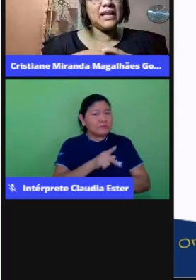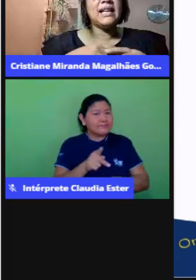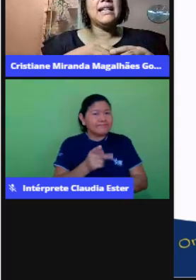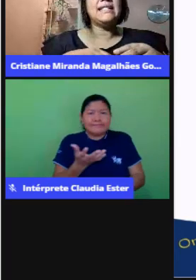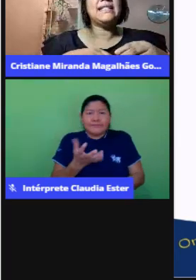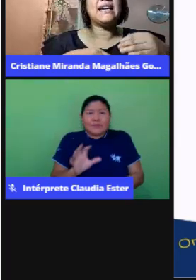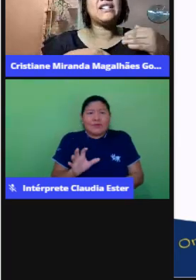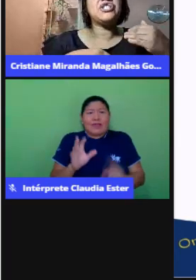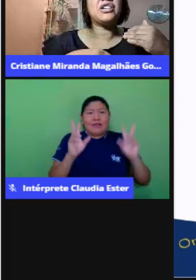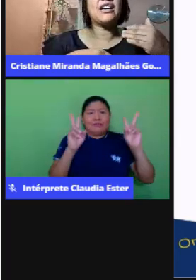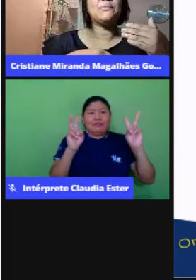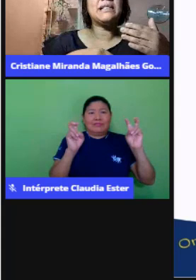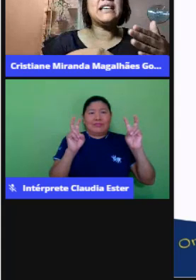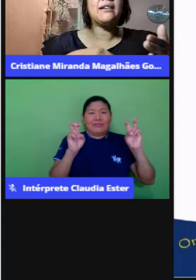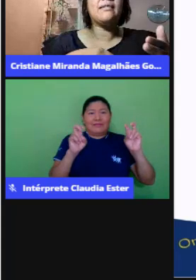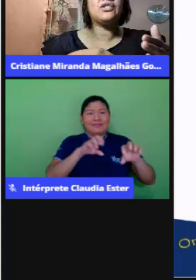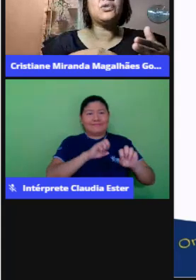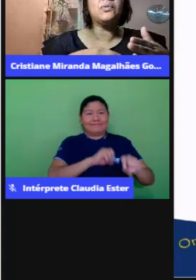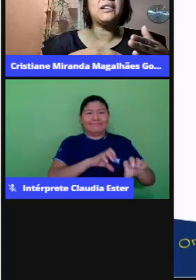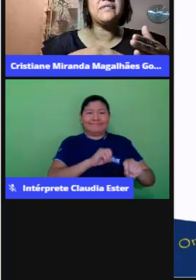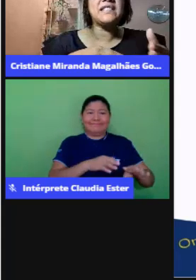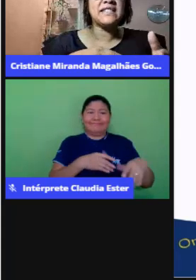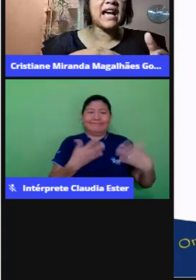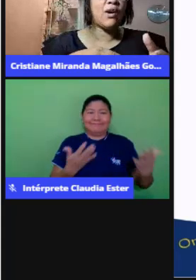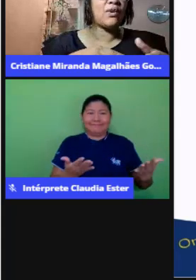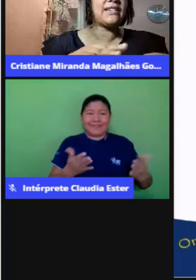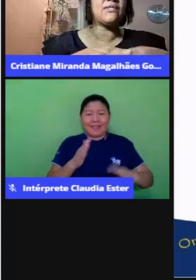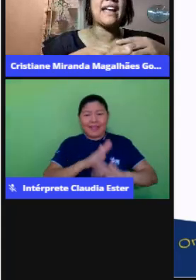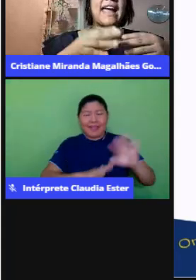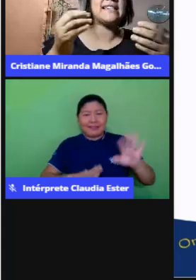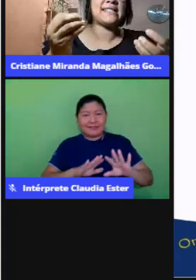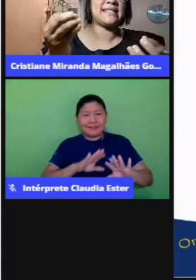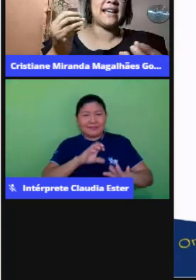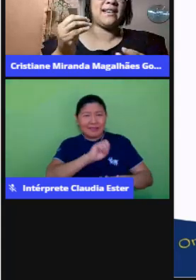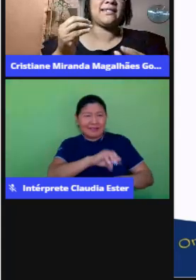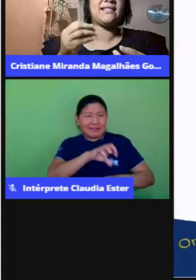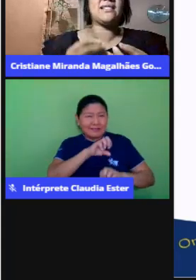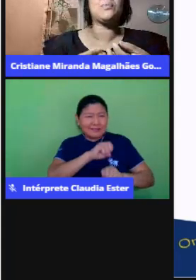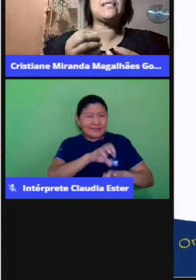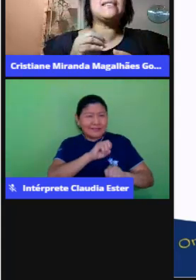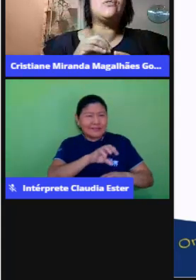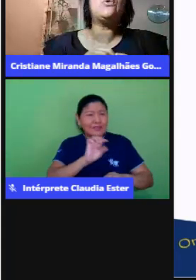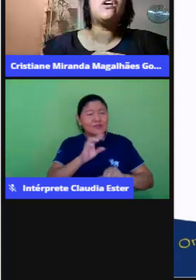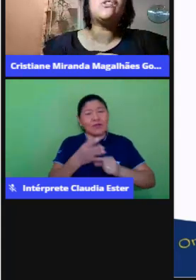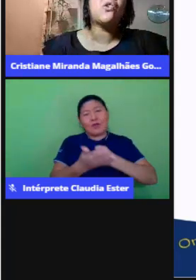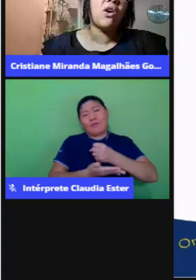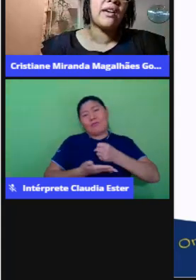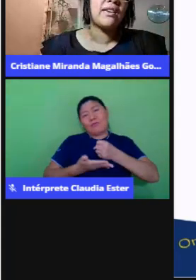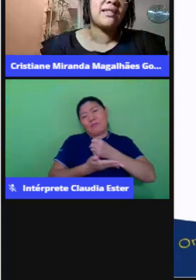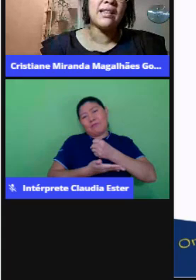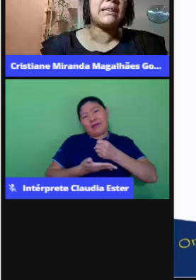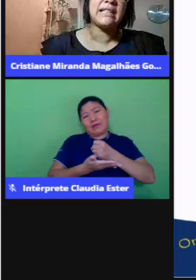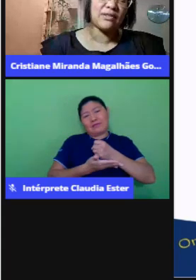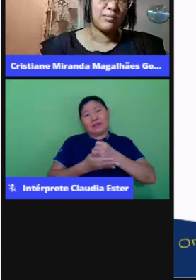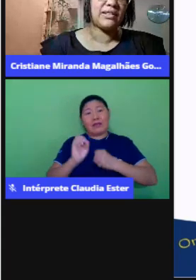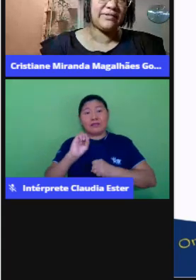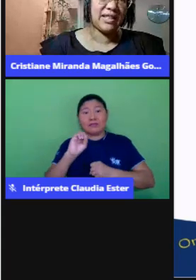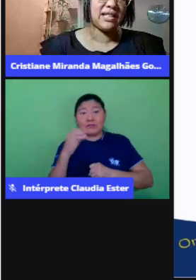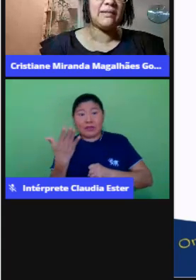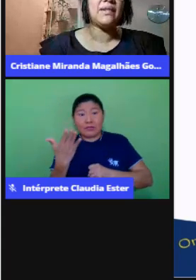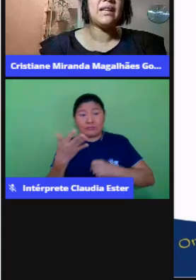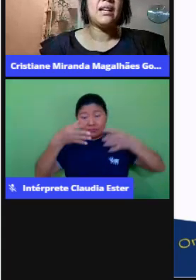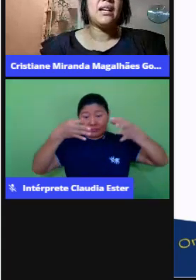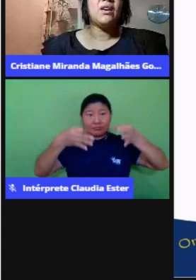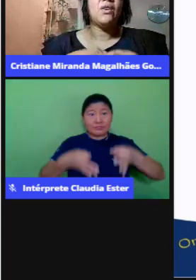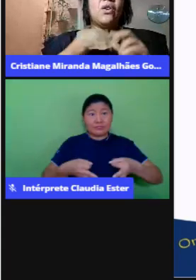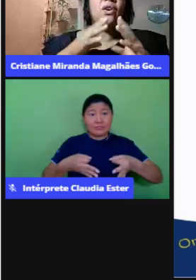trabalhá-la e a gente dá de maneira superficial. Então, essa transposição não ocorre da maneira como